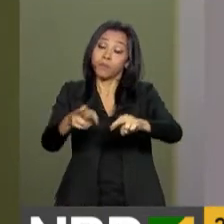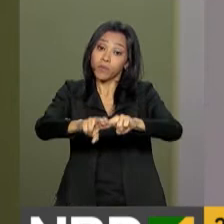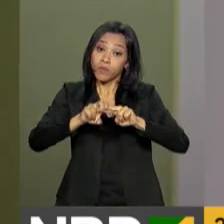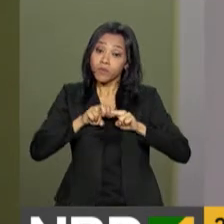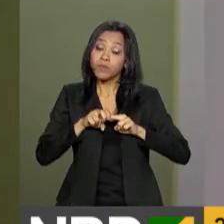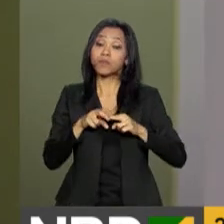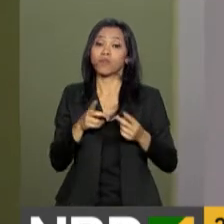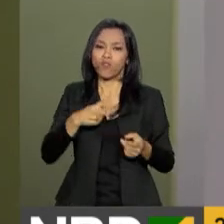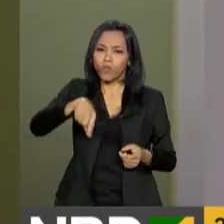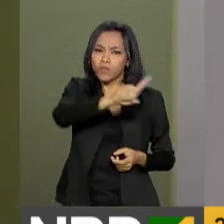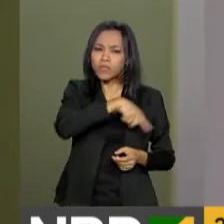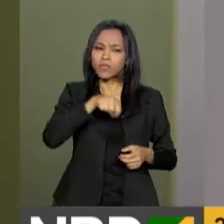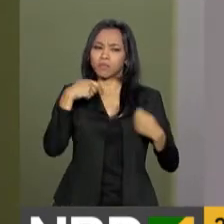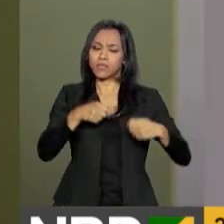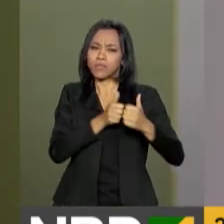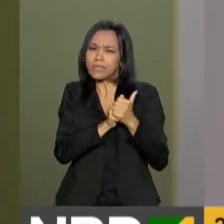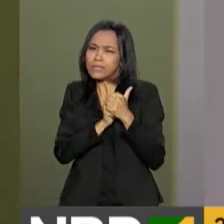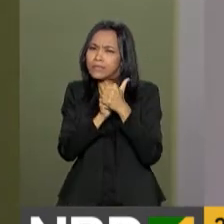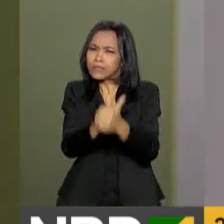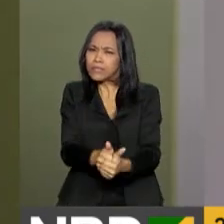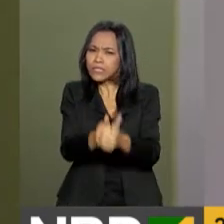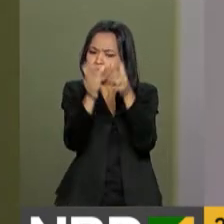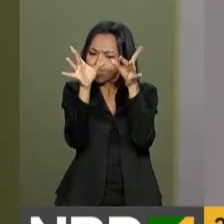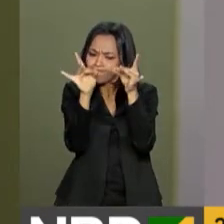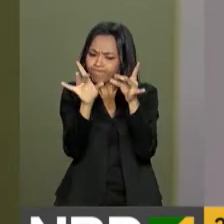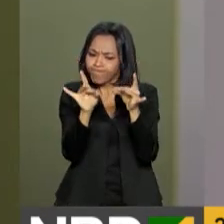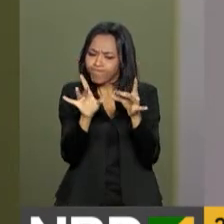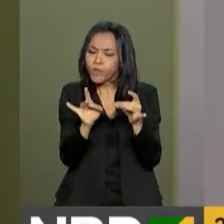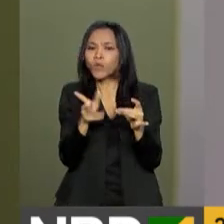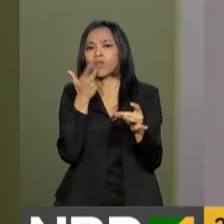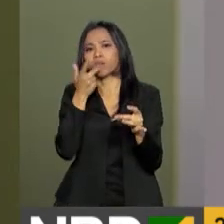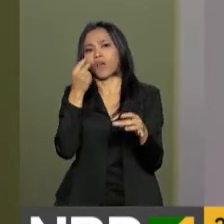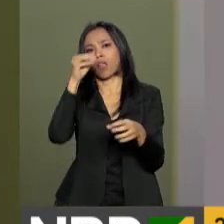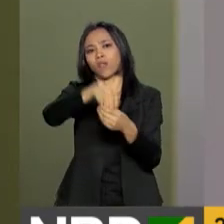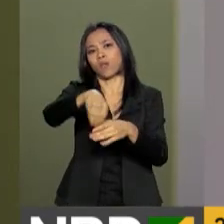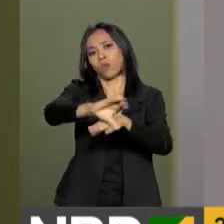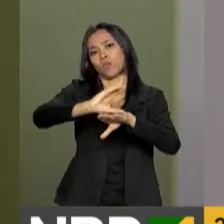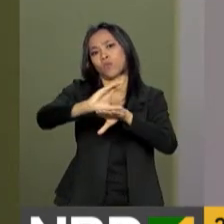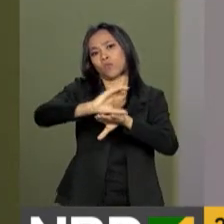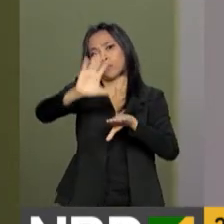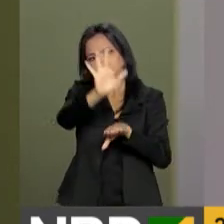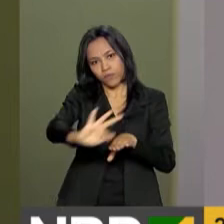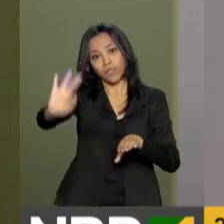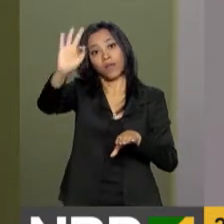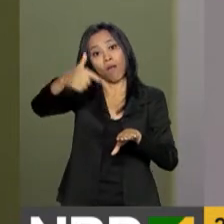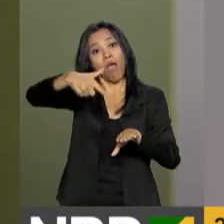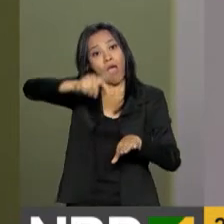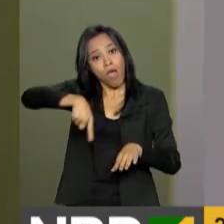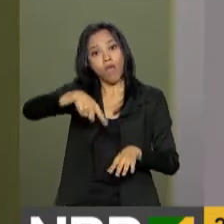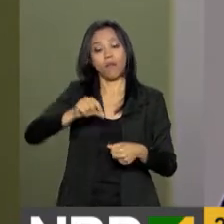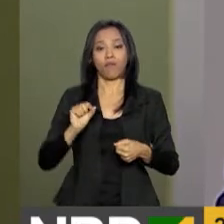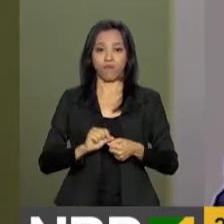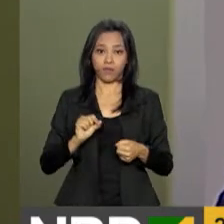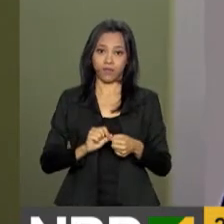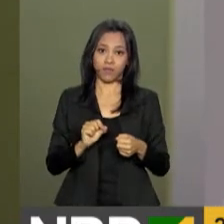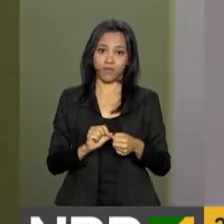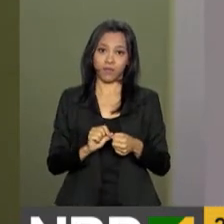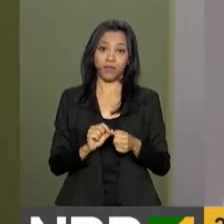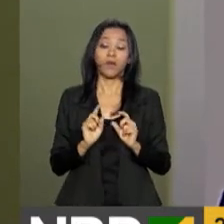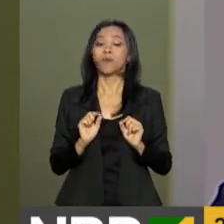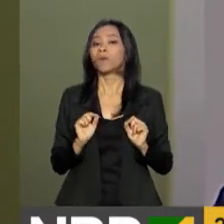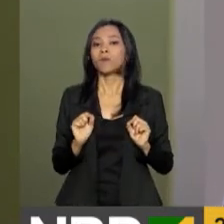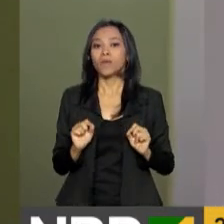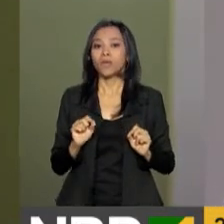seguir rigorosamente o que diz o texto convencional é exatamente é fazer com que não haja instabilidade